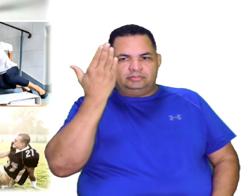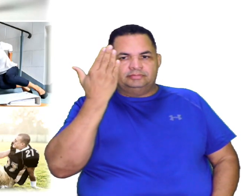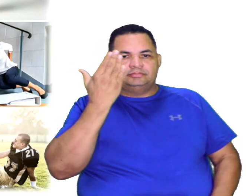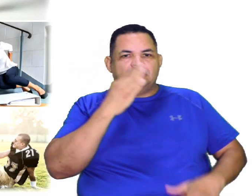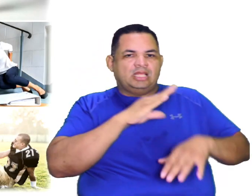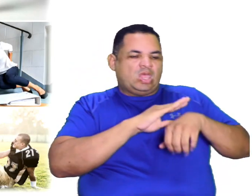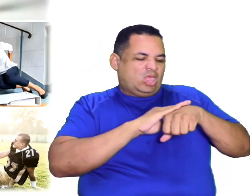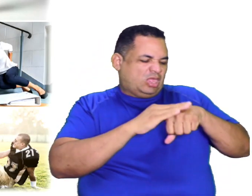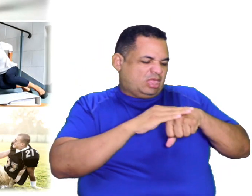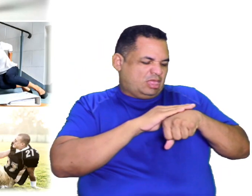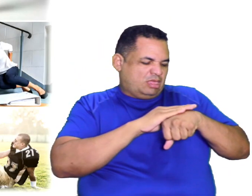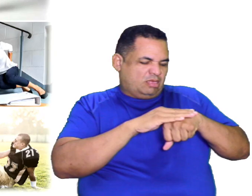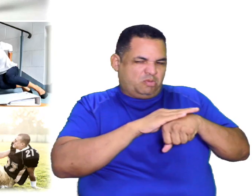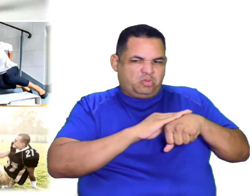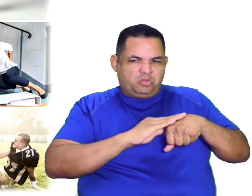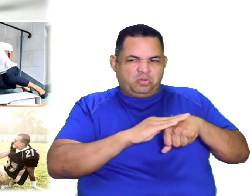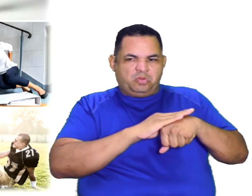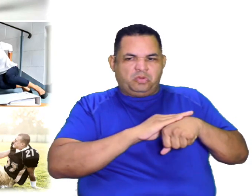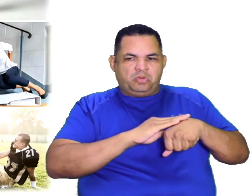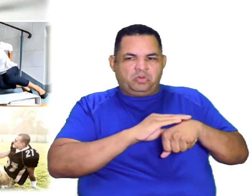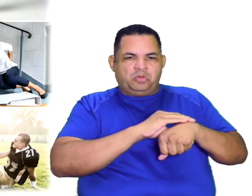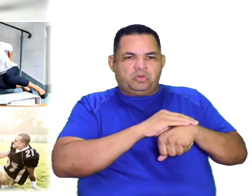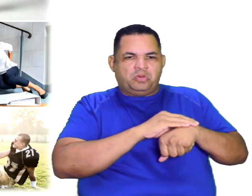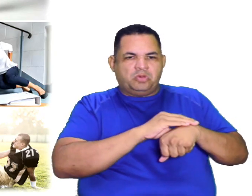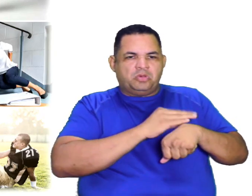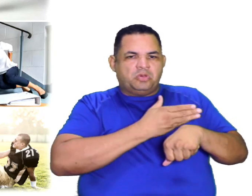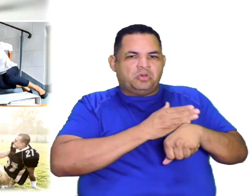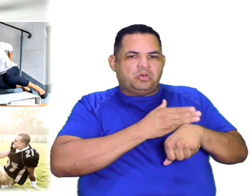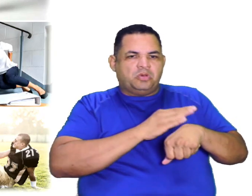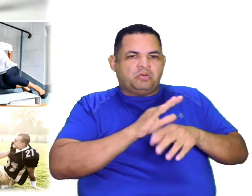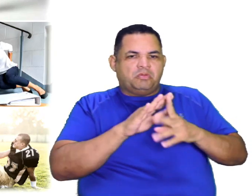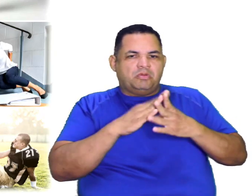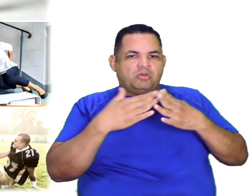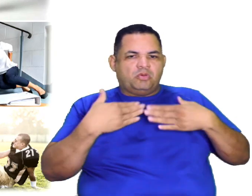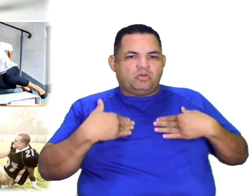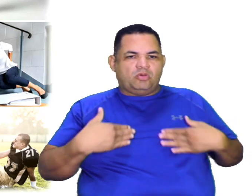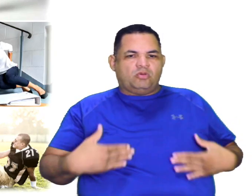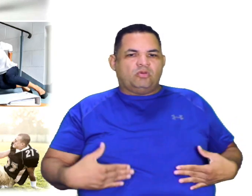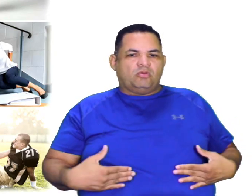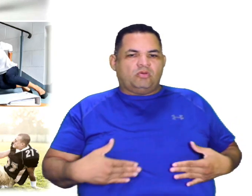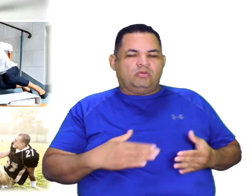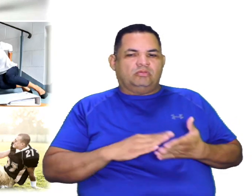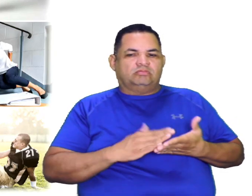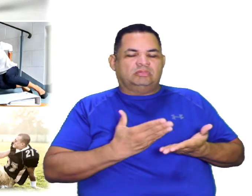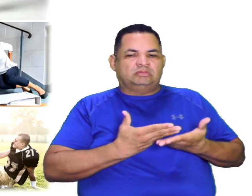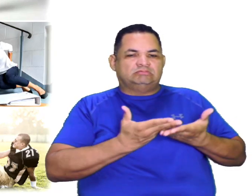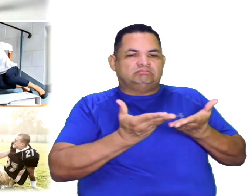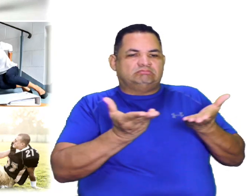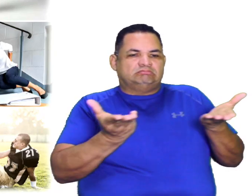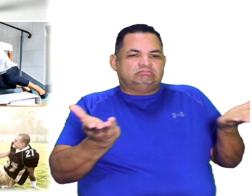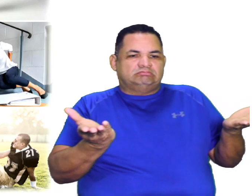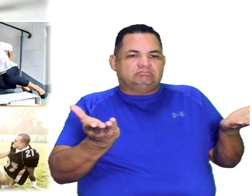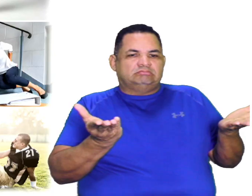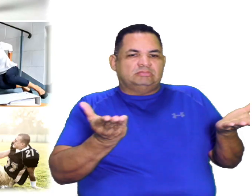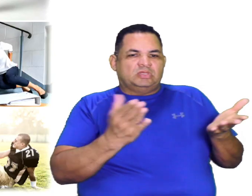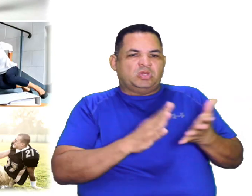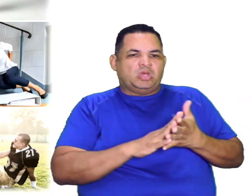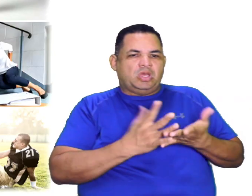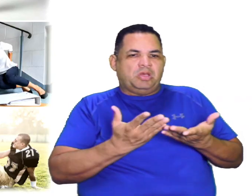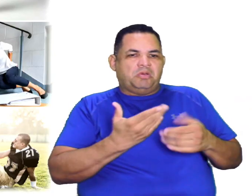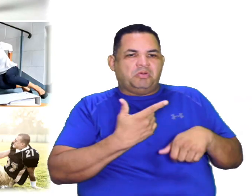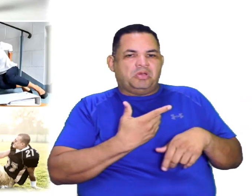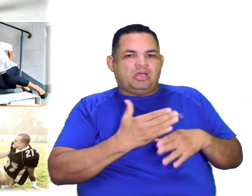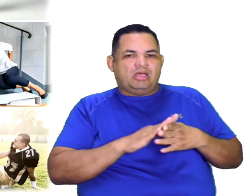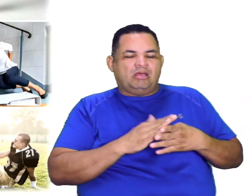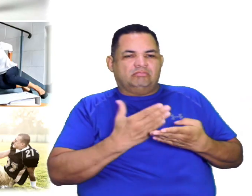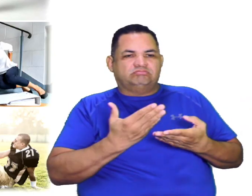as lesões, elas estão relacionadas aí ao nosso corpo ficar exposto a cargas